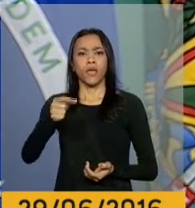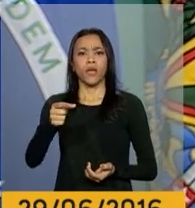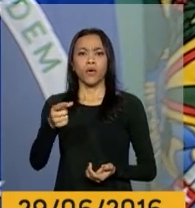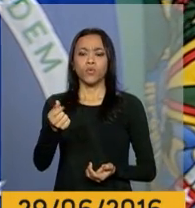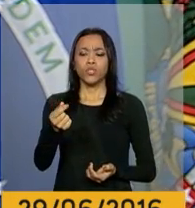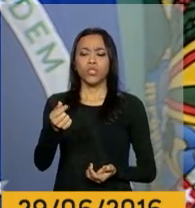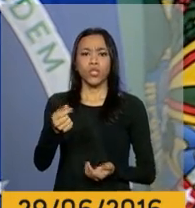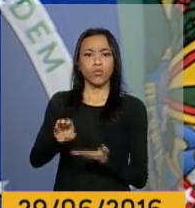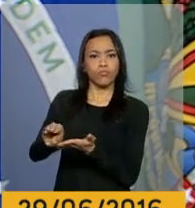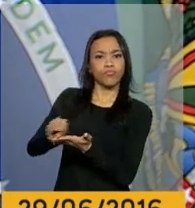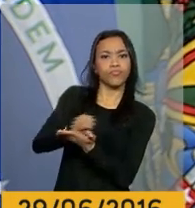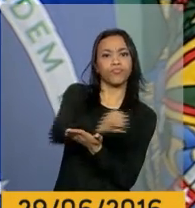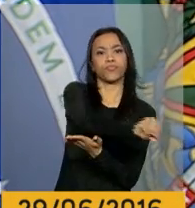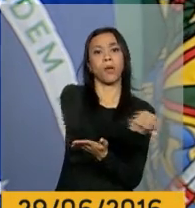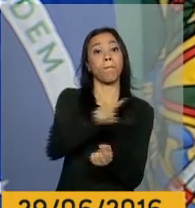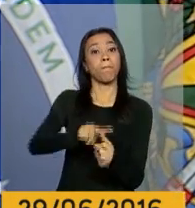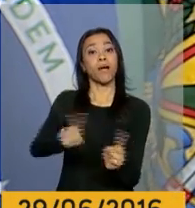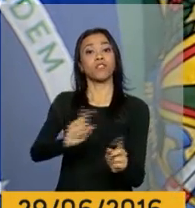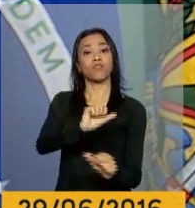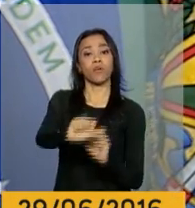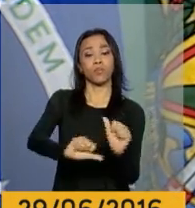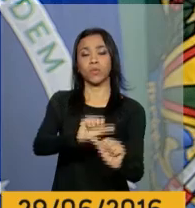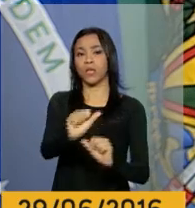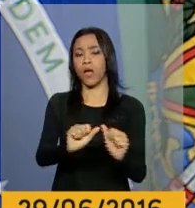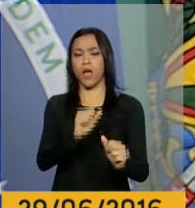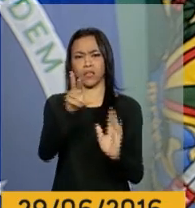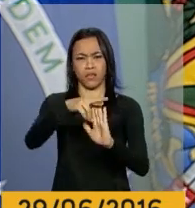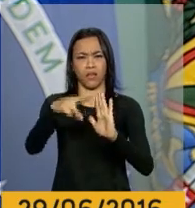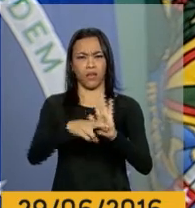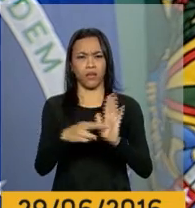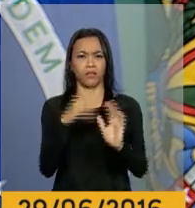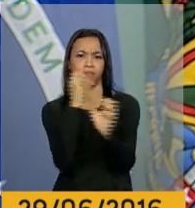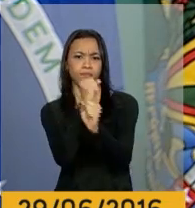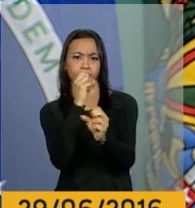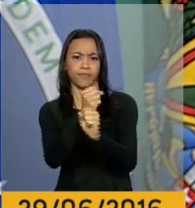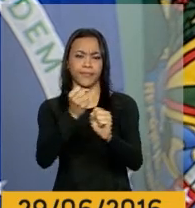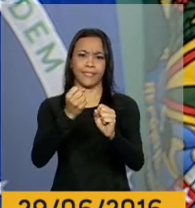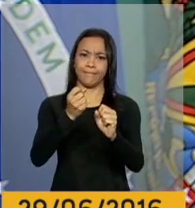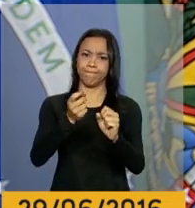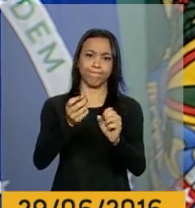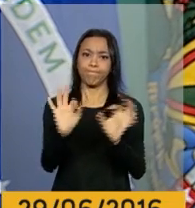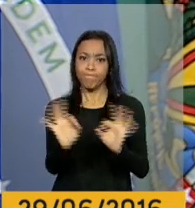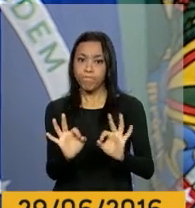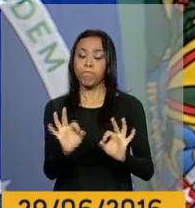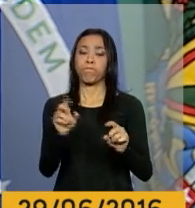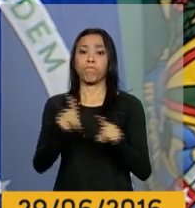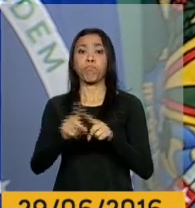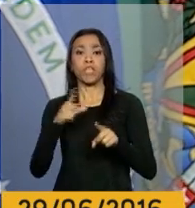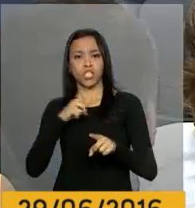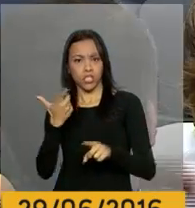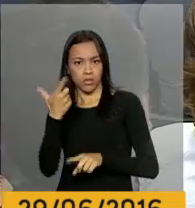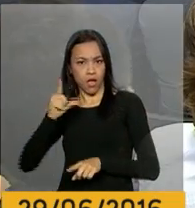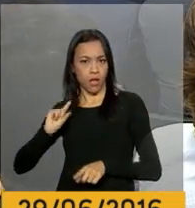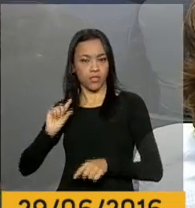em nada a questão orçamentária. Este contingenciamento tinha sido feito em nome,